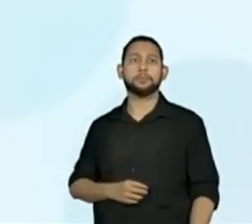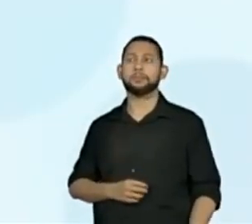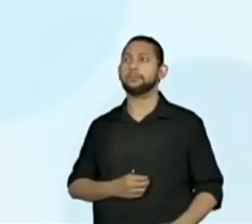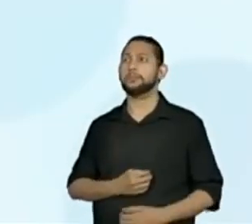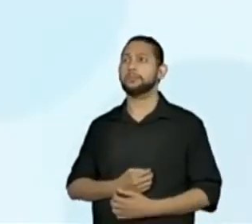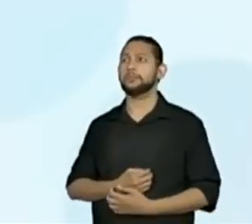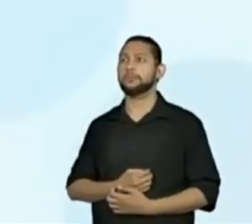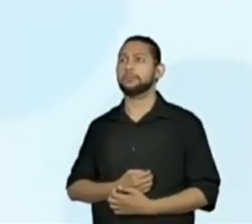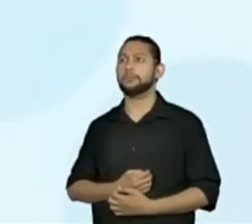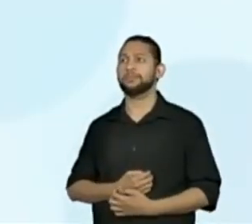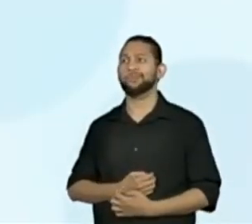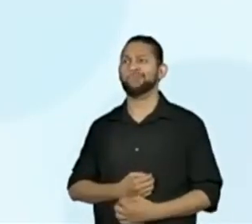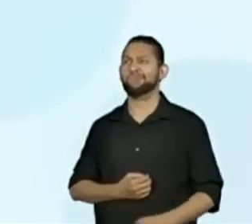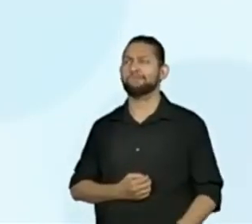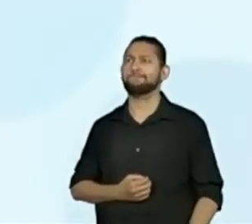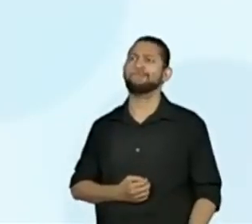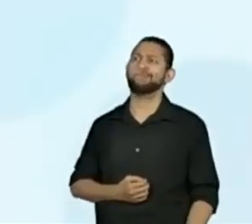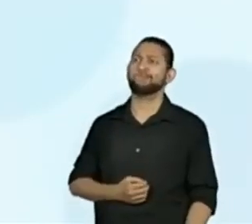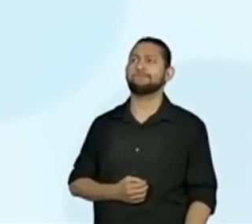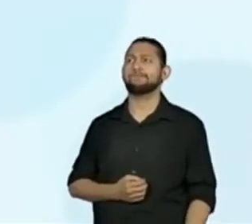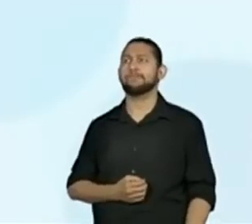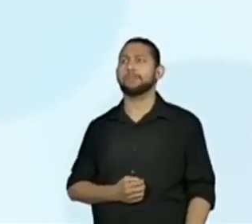45.